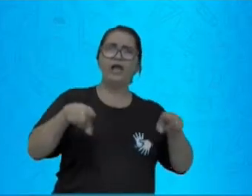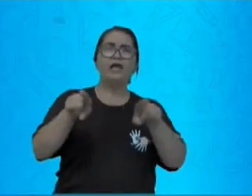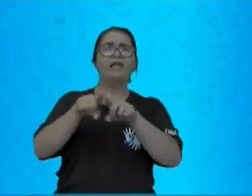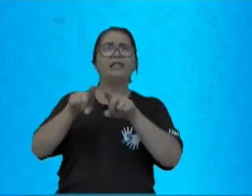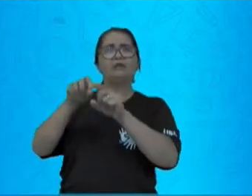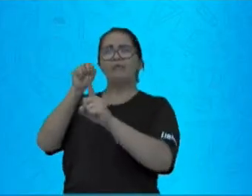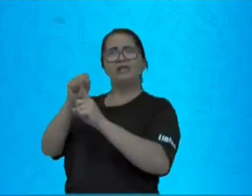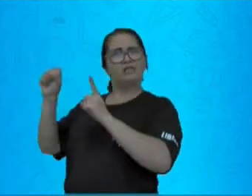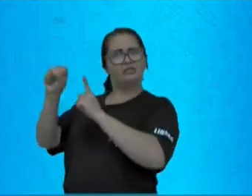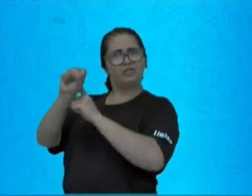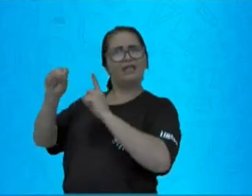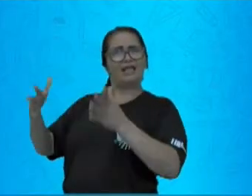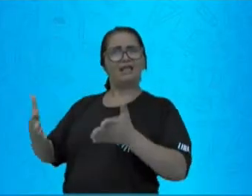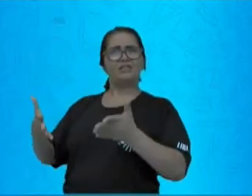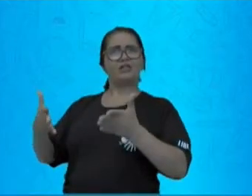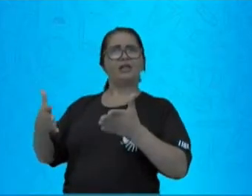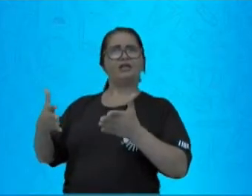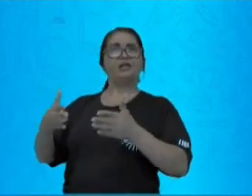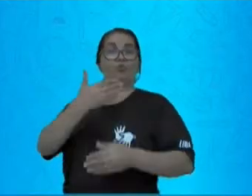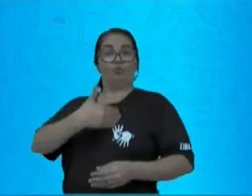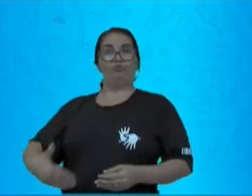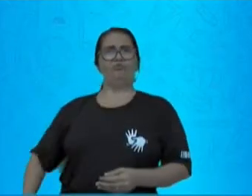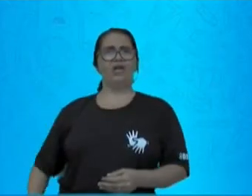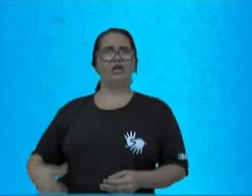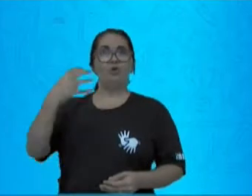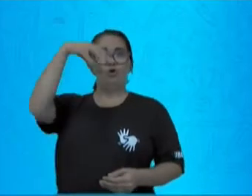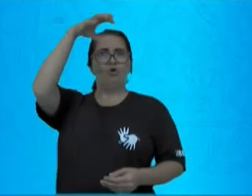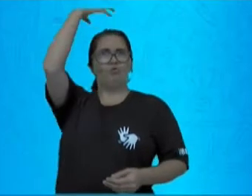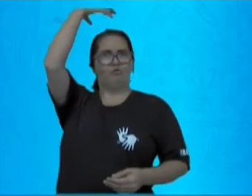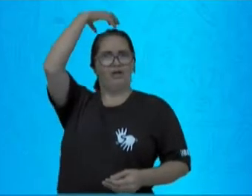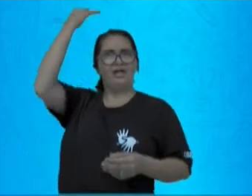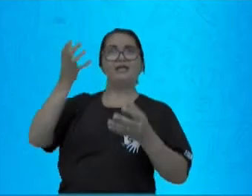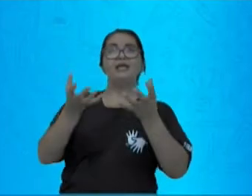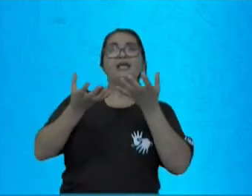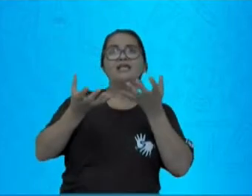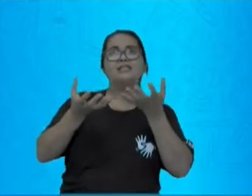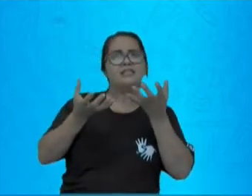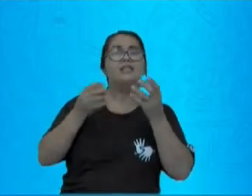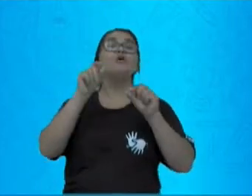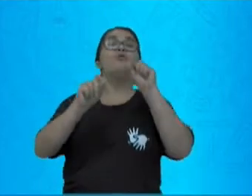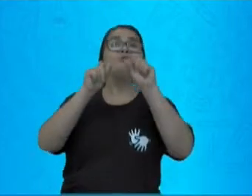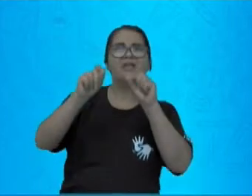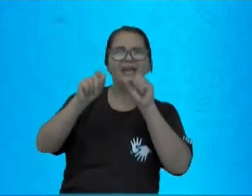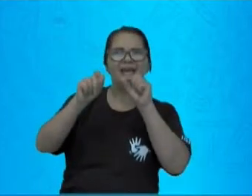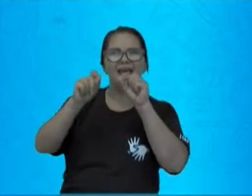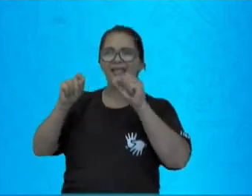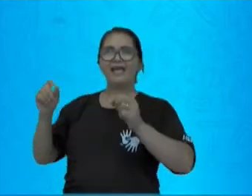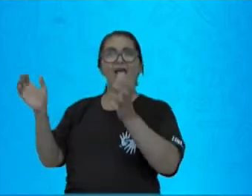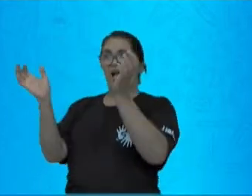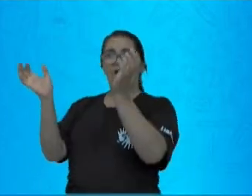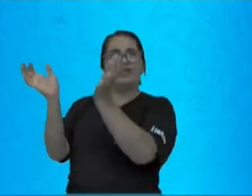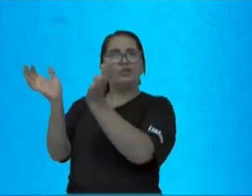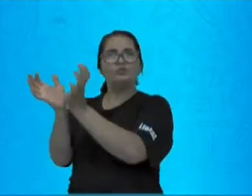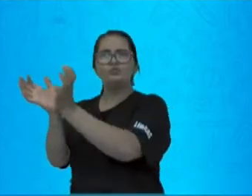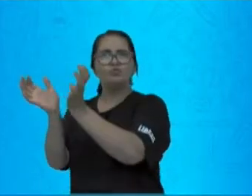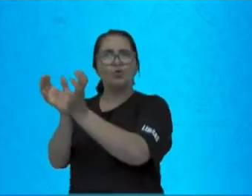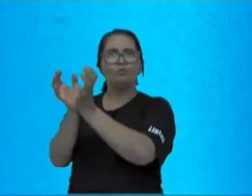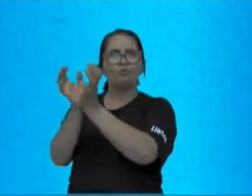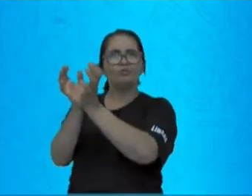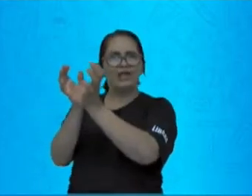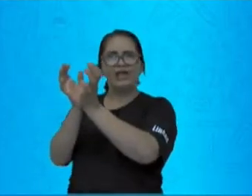eles queriam dominar o seu território, comandar, regê-los com